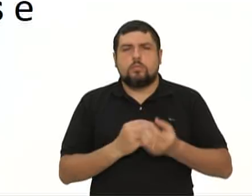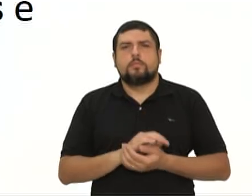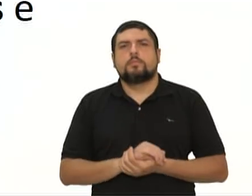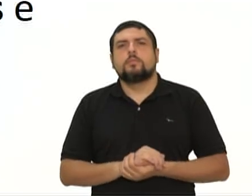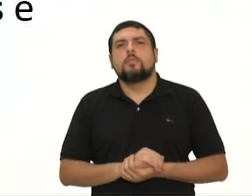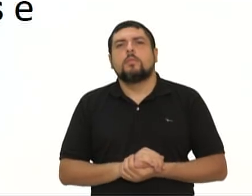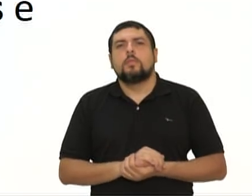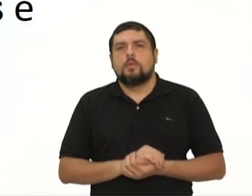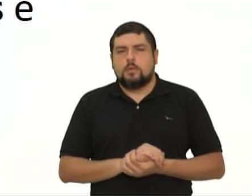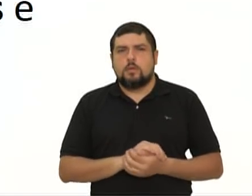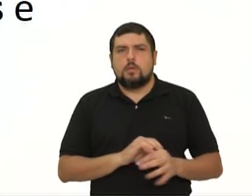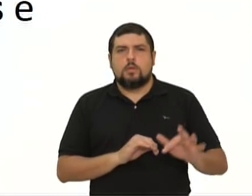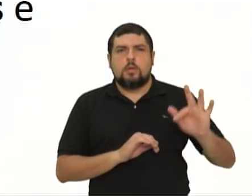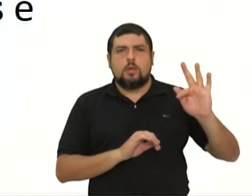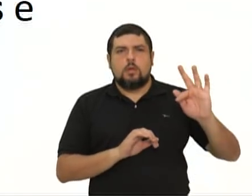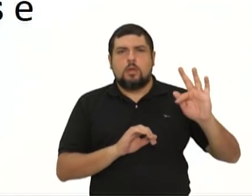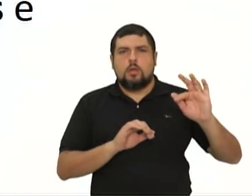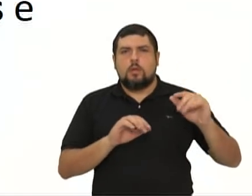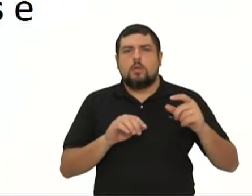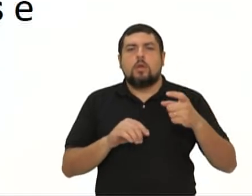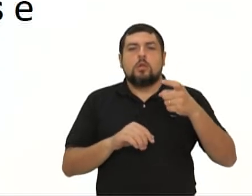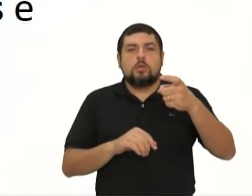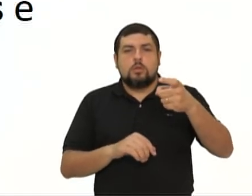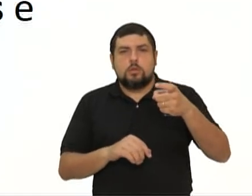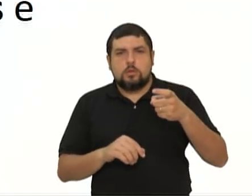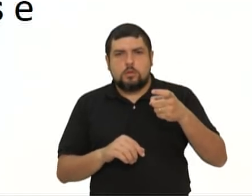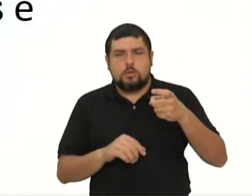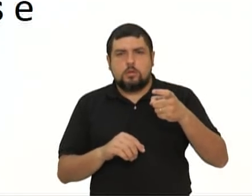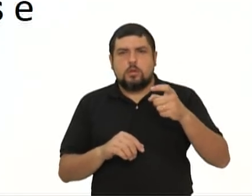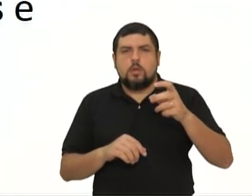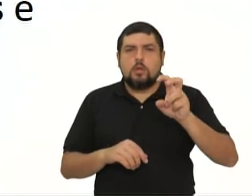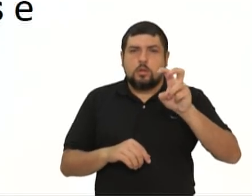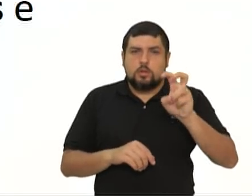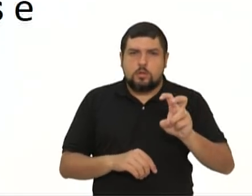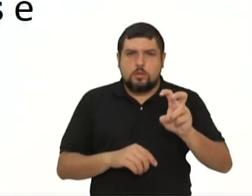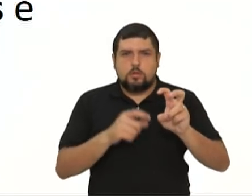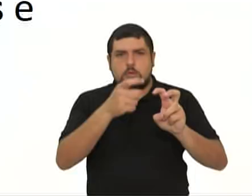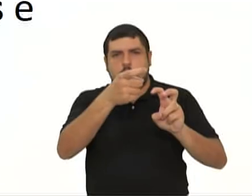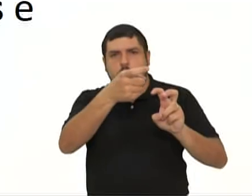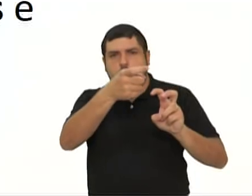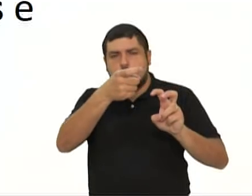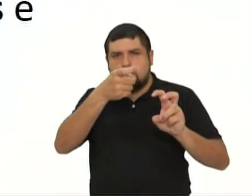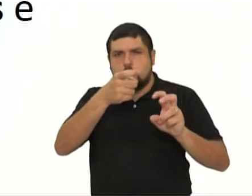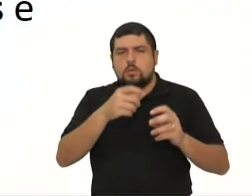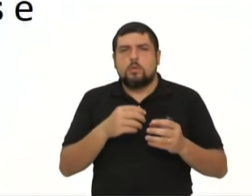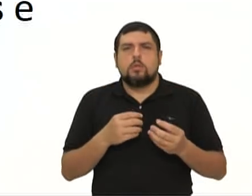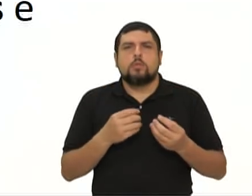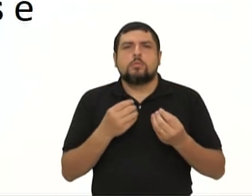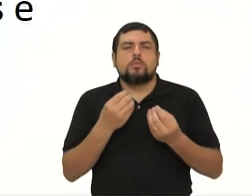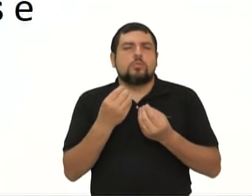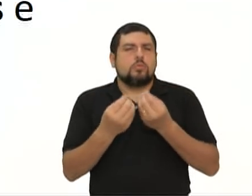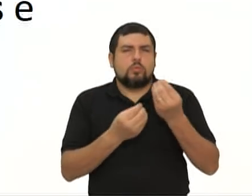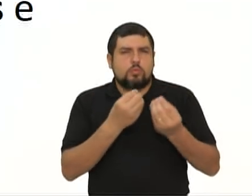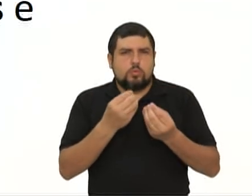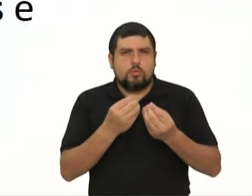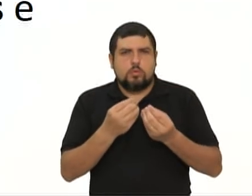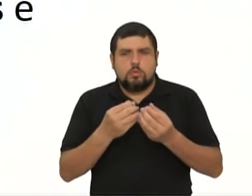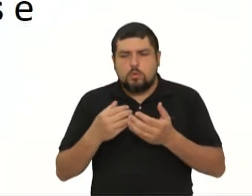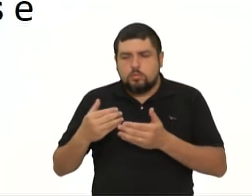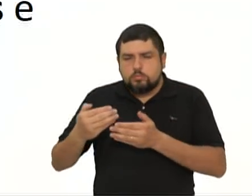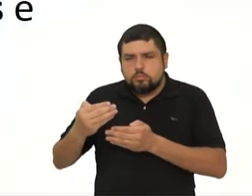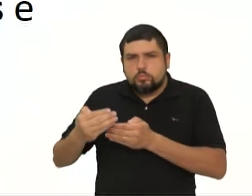função exponencial, por exemplo, 5 elevado a x. O primeiro passo para construir uma